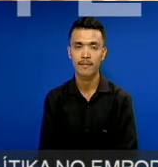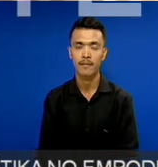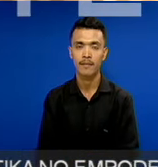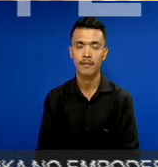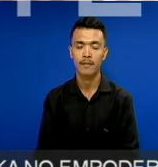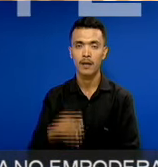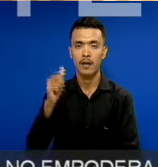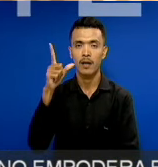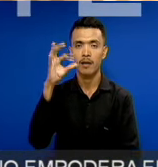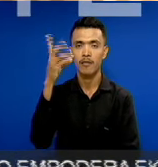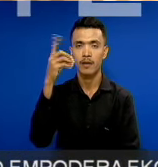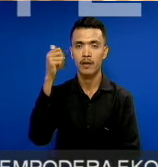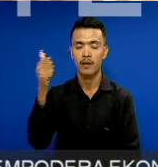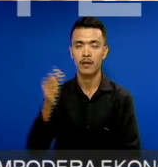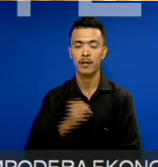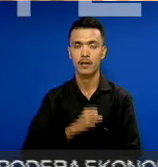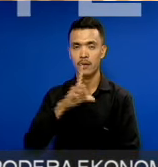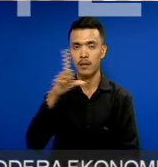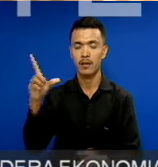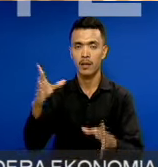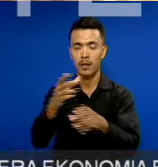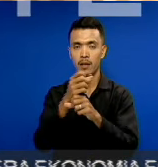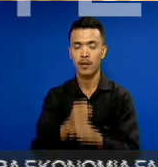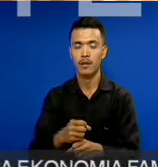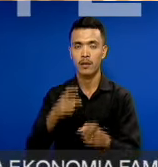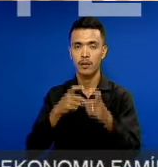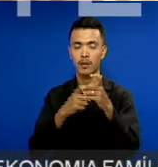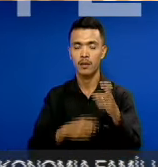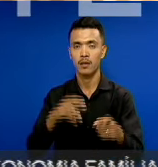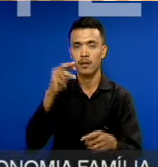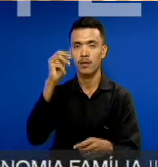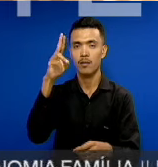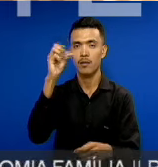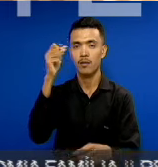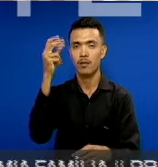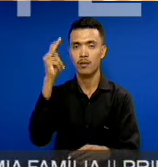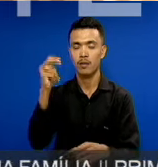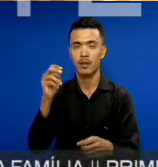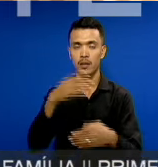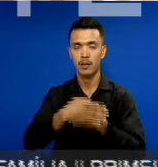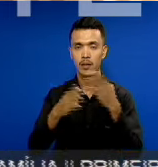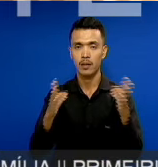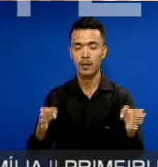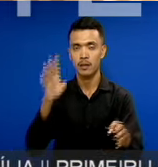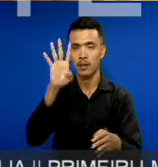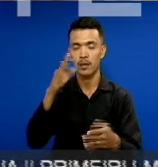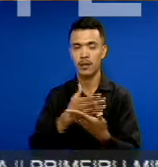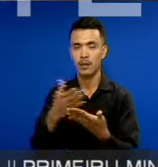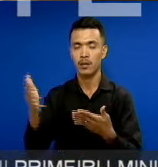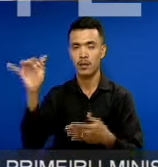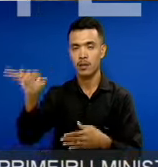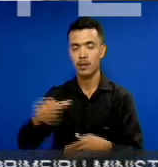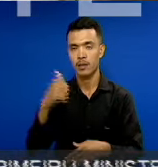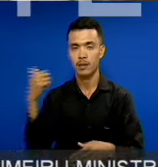Autoridade alfândega possa integrar o Salele prende sumbu quilat anin caixahat nos san contra bandu selco.